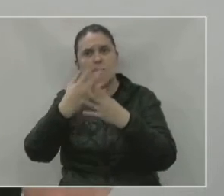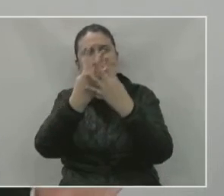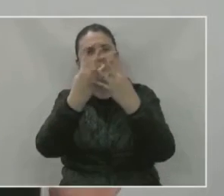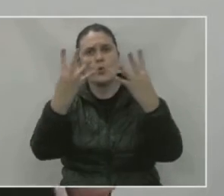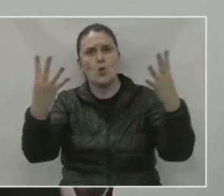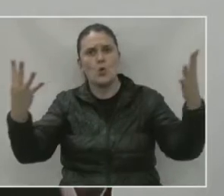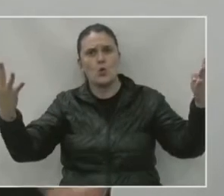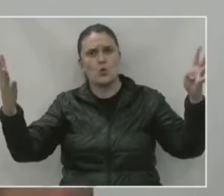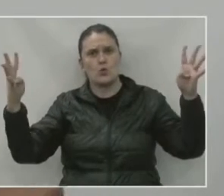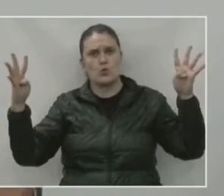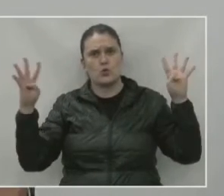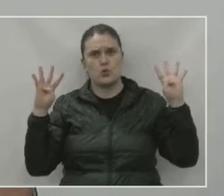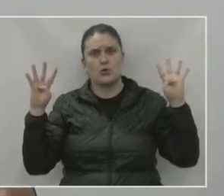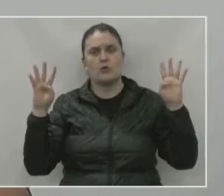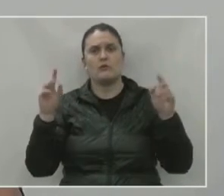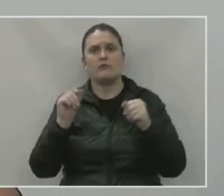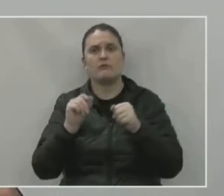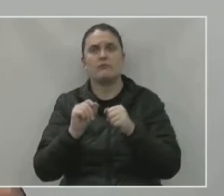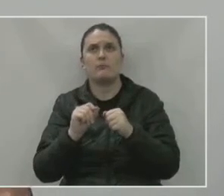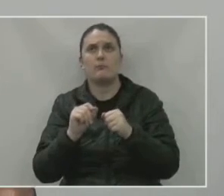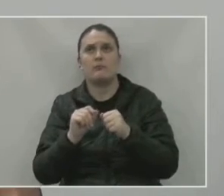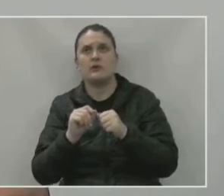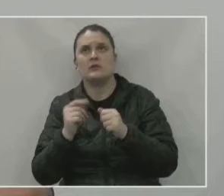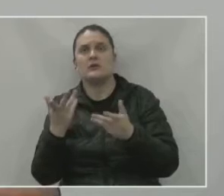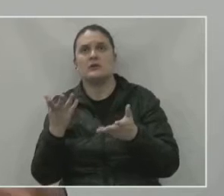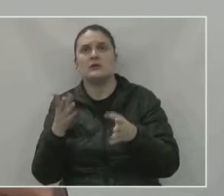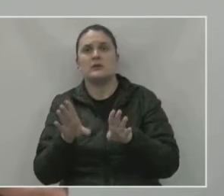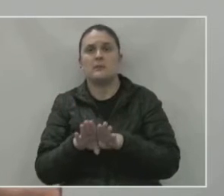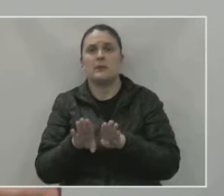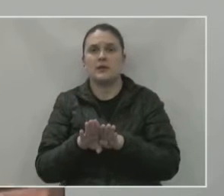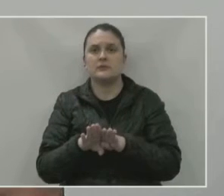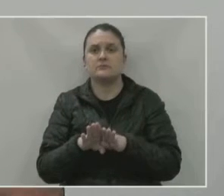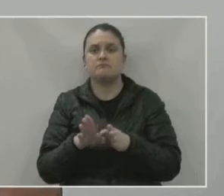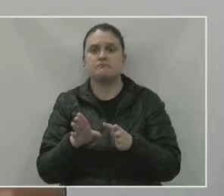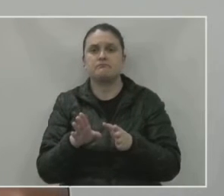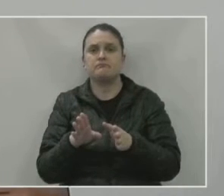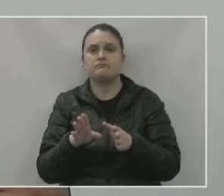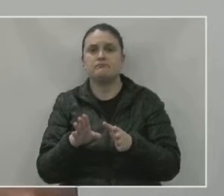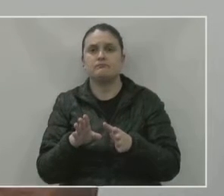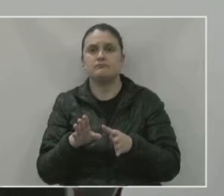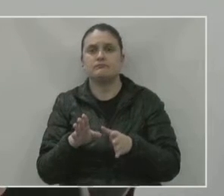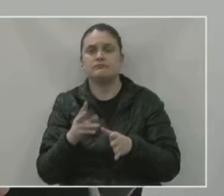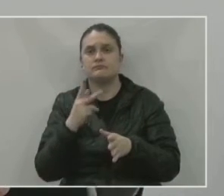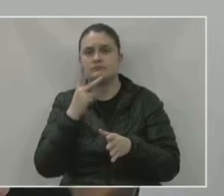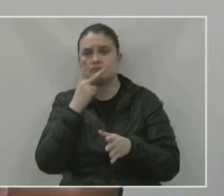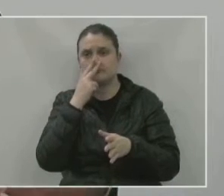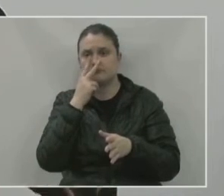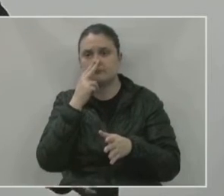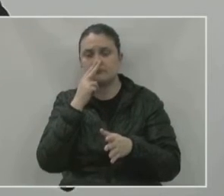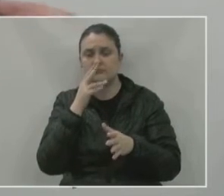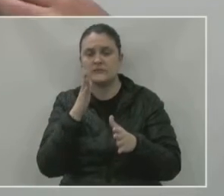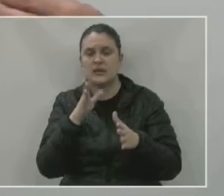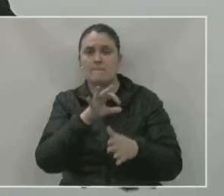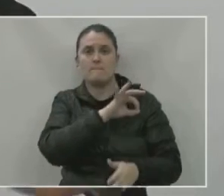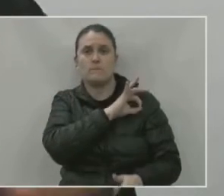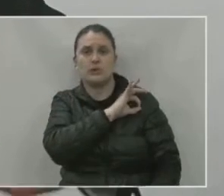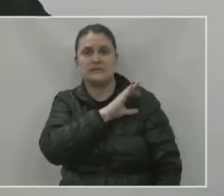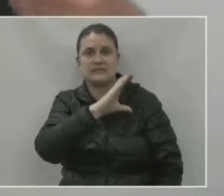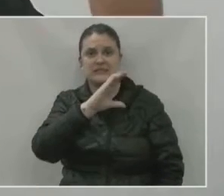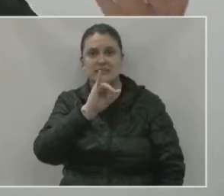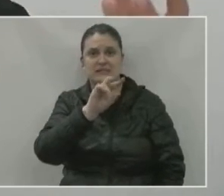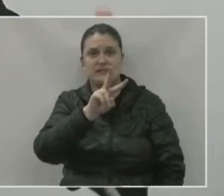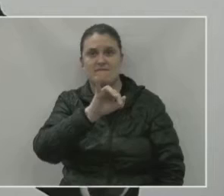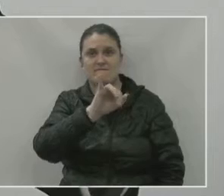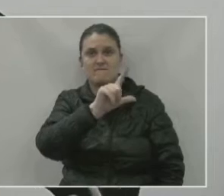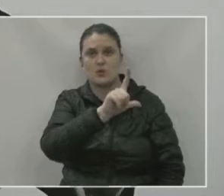se dividir, e daquela possibilidade de colocar a parte da civil até